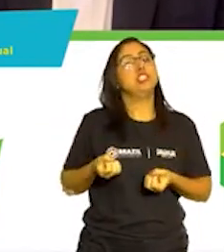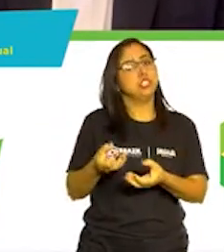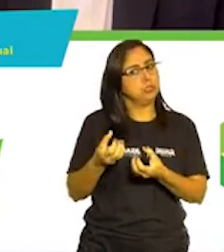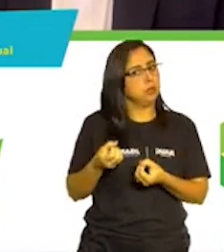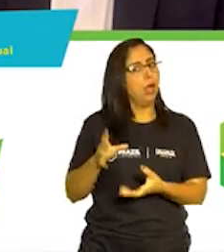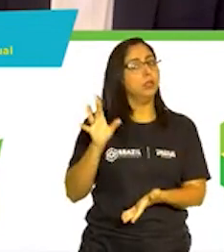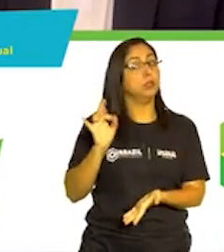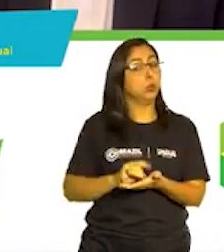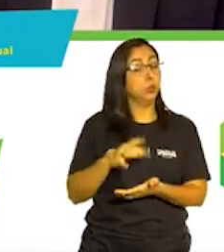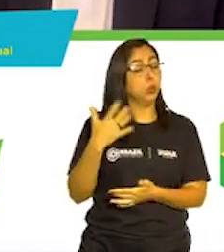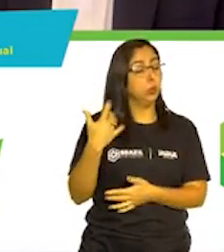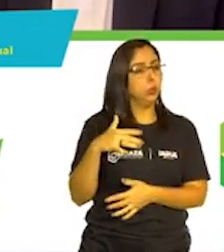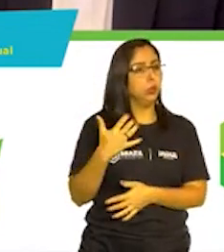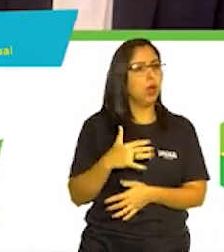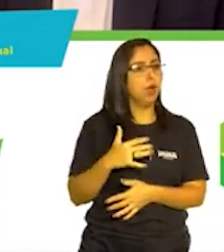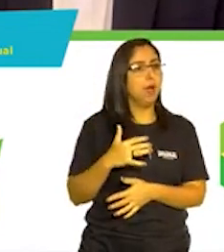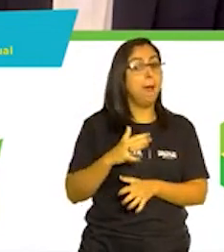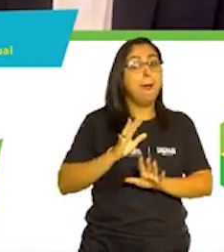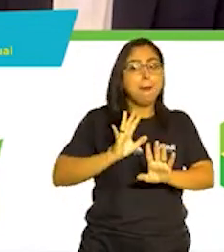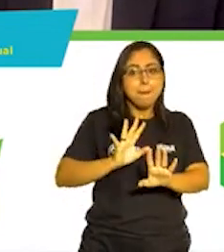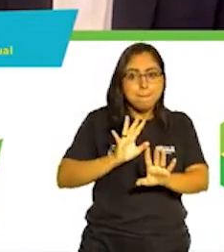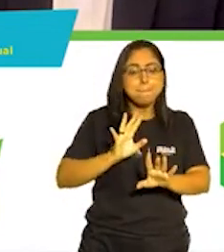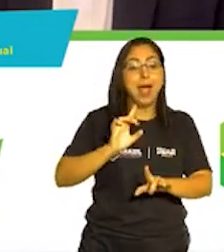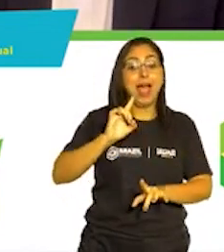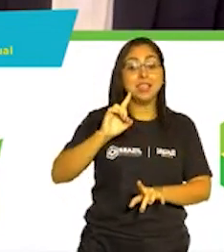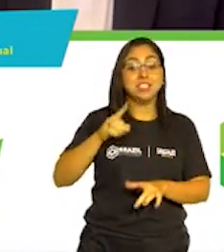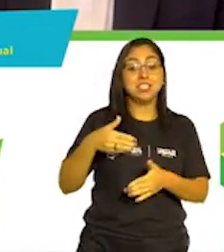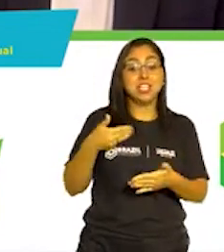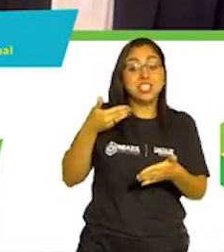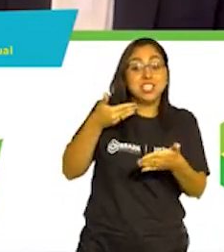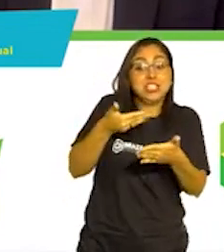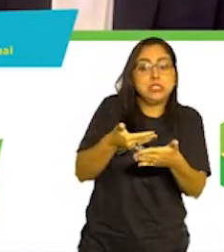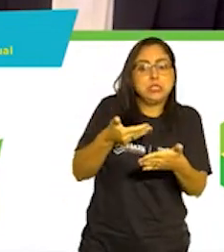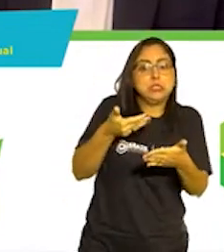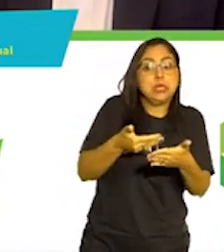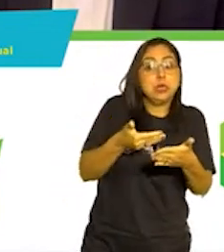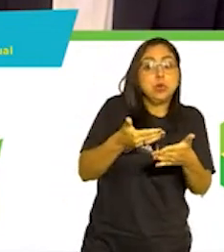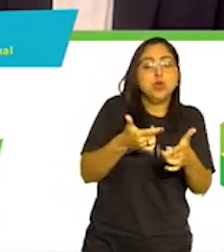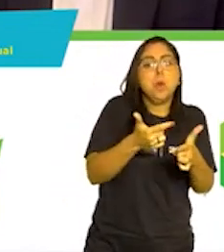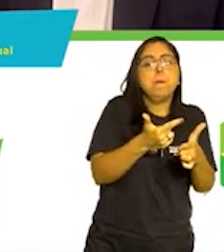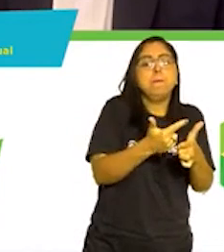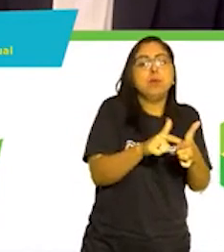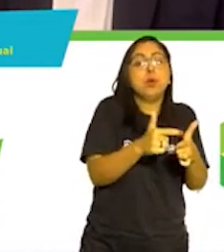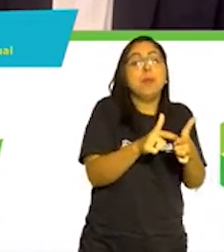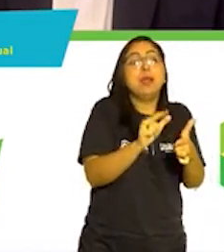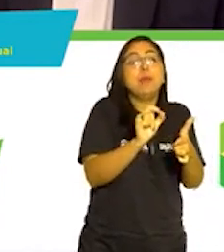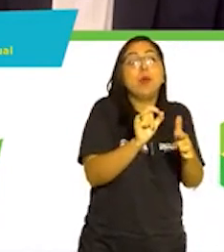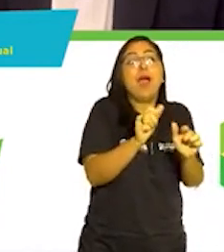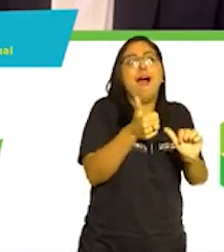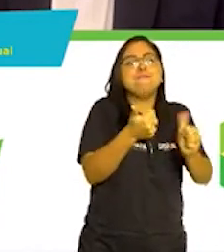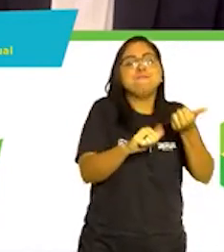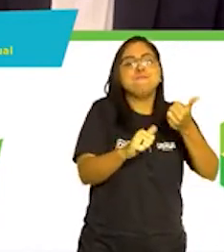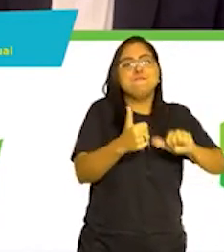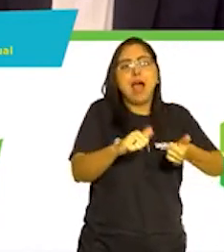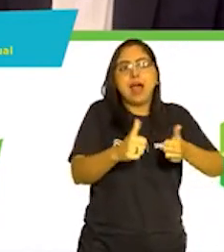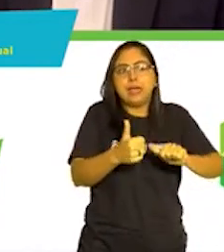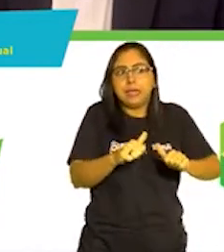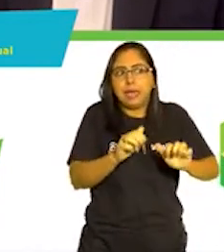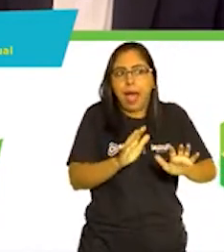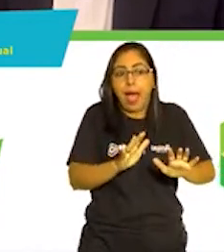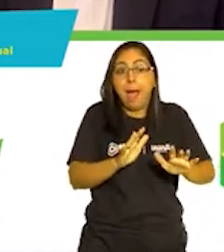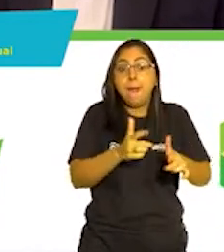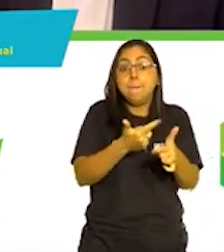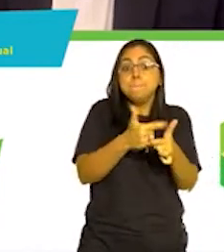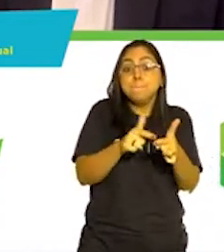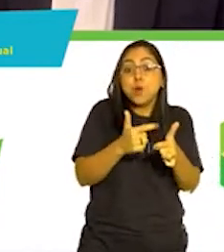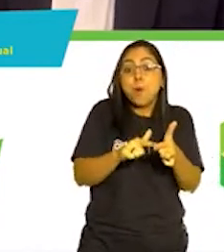né? E a gente está chegando numa situação que o problema nem é um problema de avaliar. O nosso problema no Brasil é